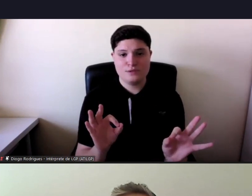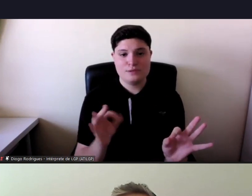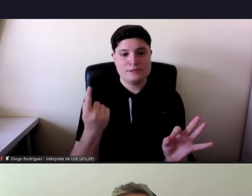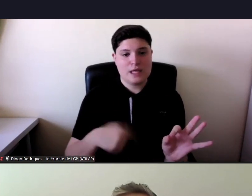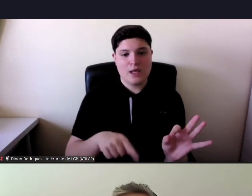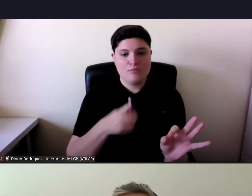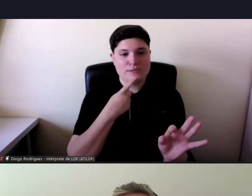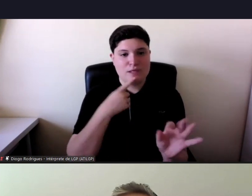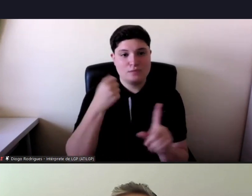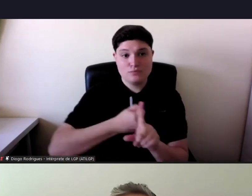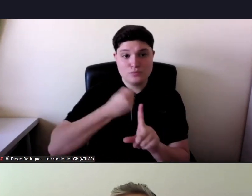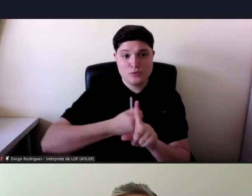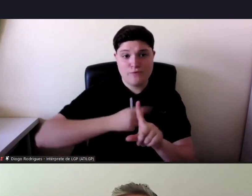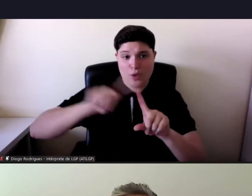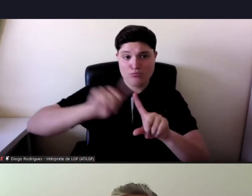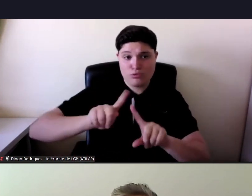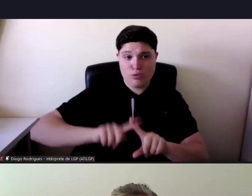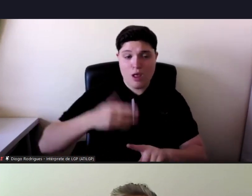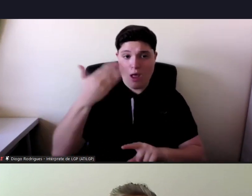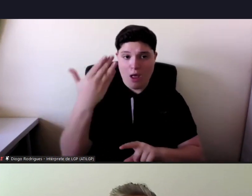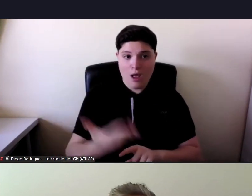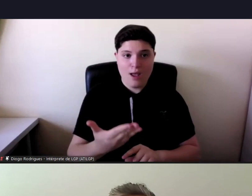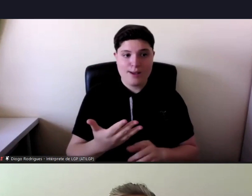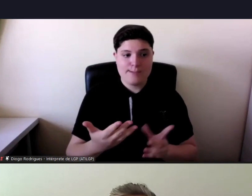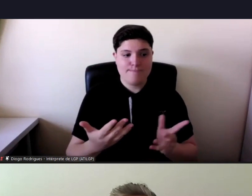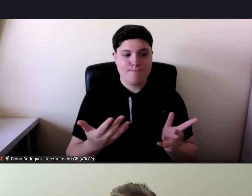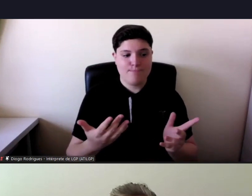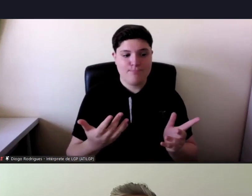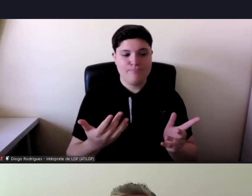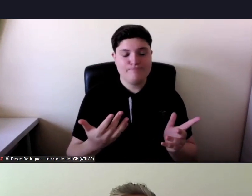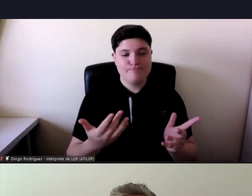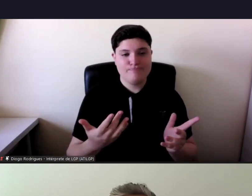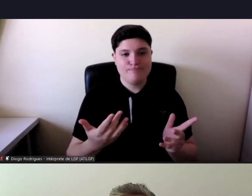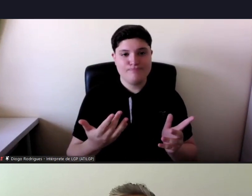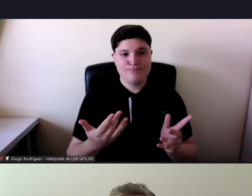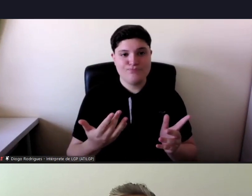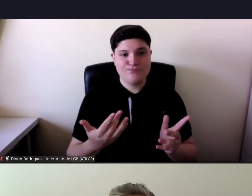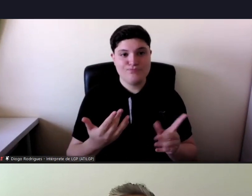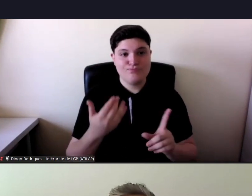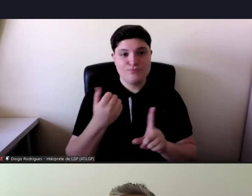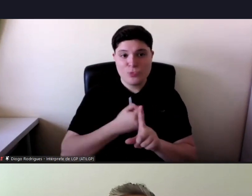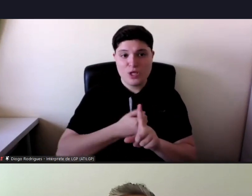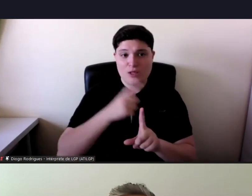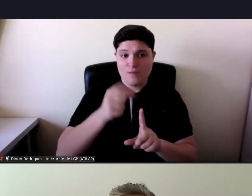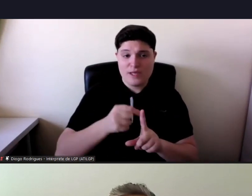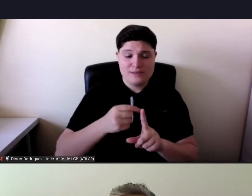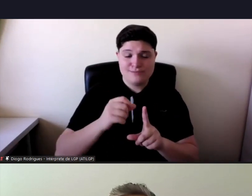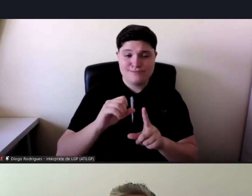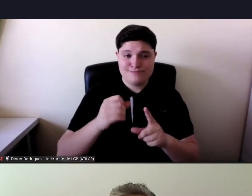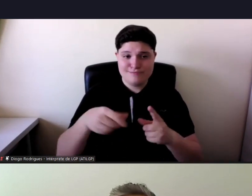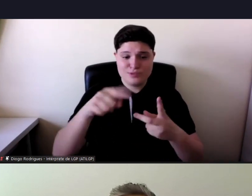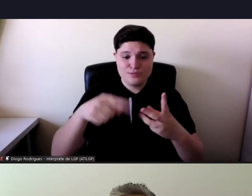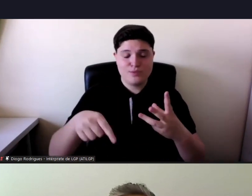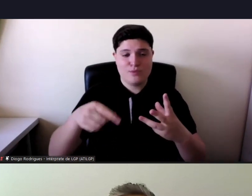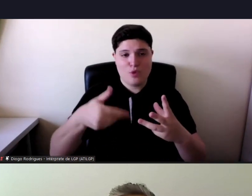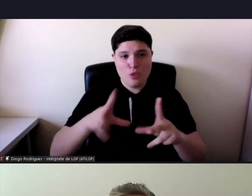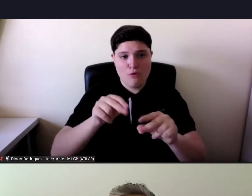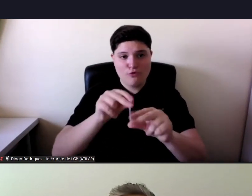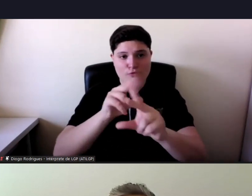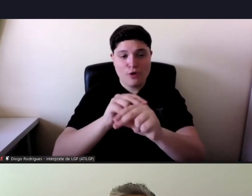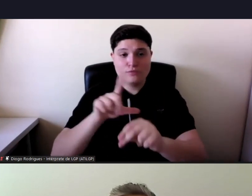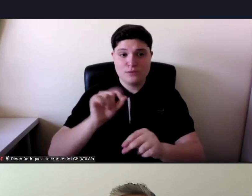nestas remoções de CO2. Como o bem não existe, retirar-se da CO2 da atmosfera, limpar o